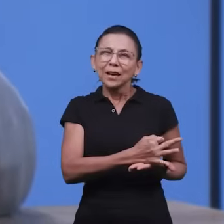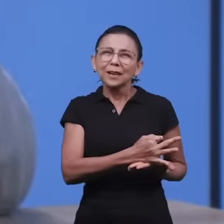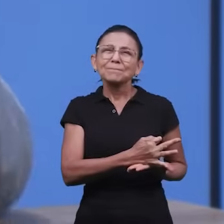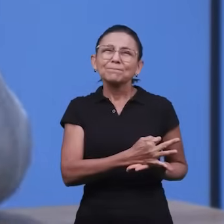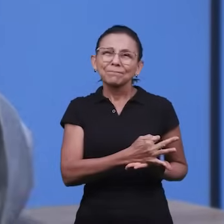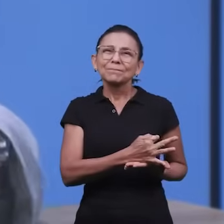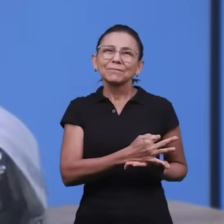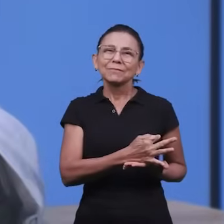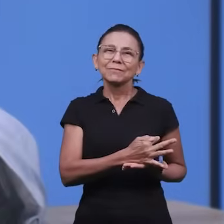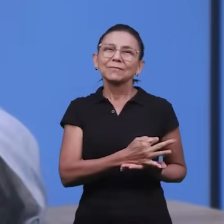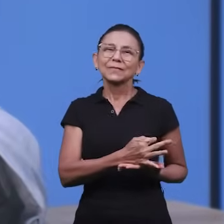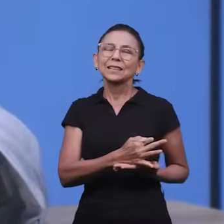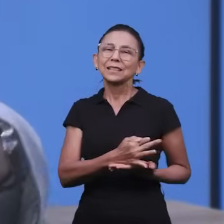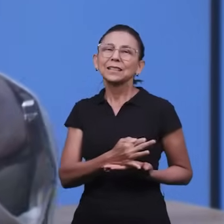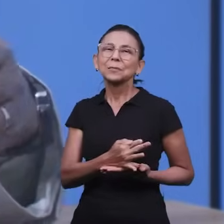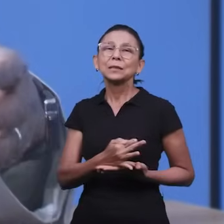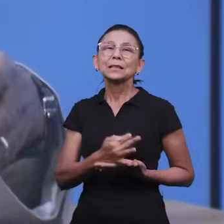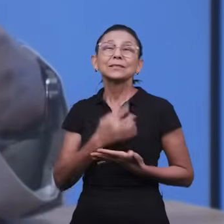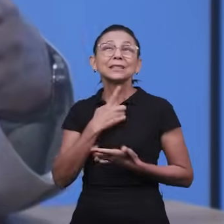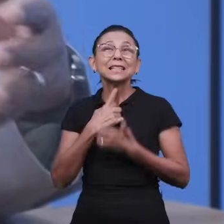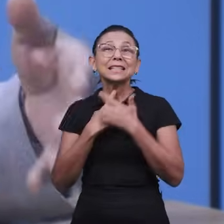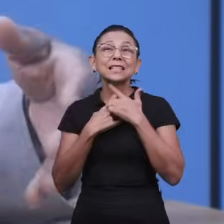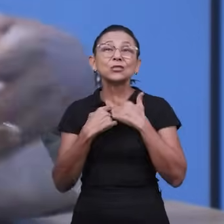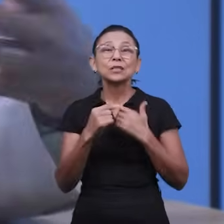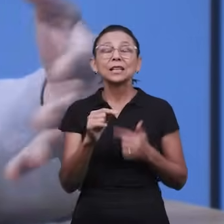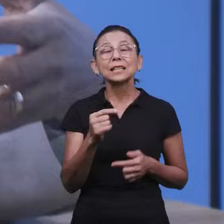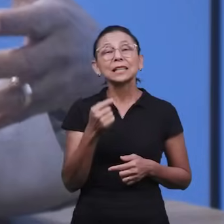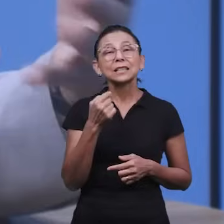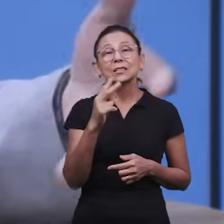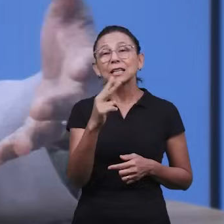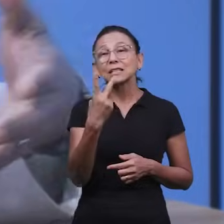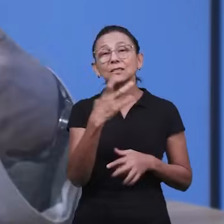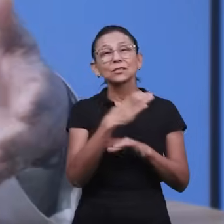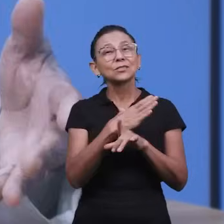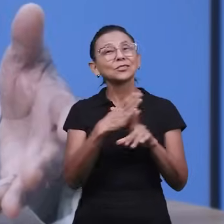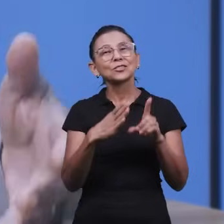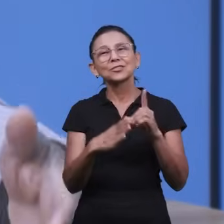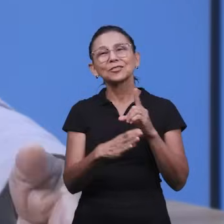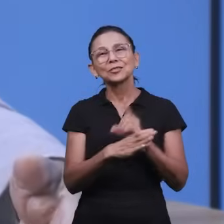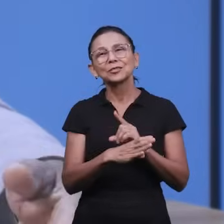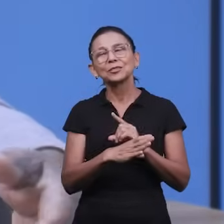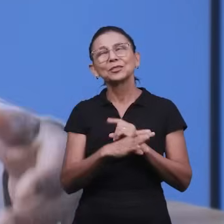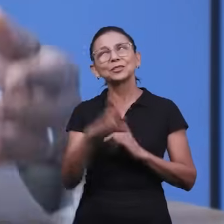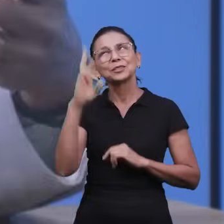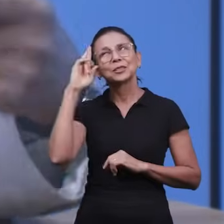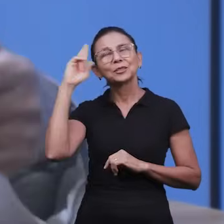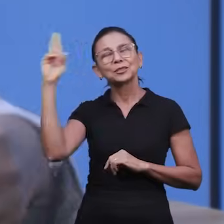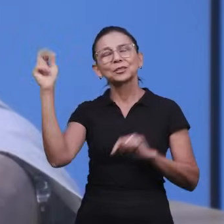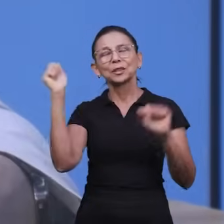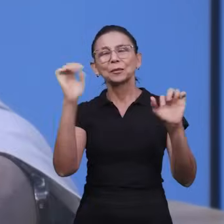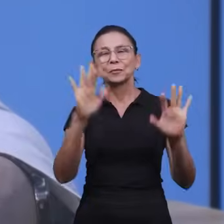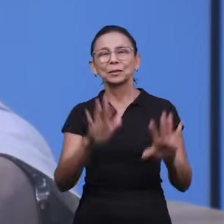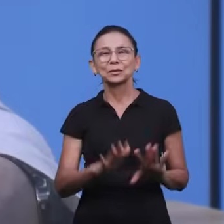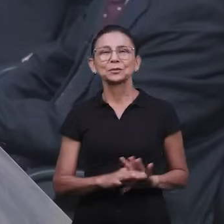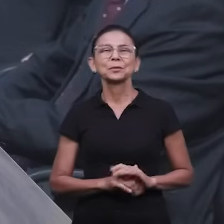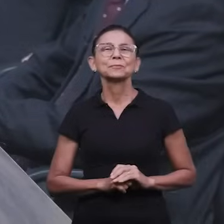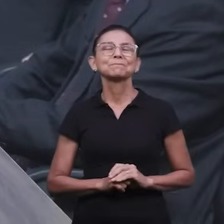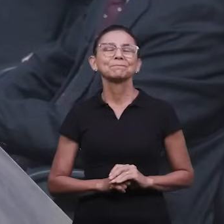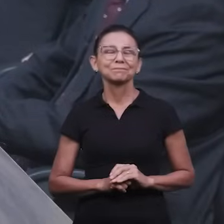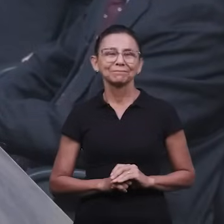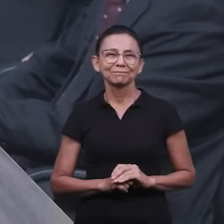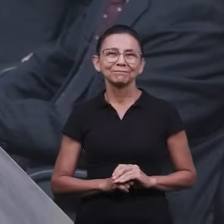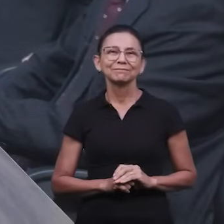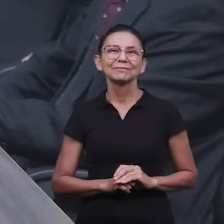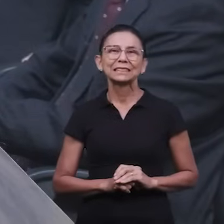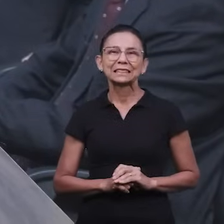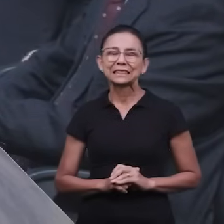ela colocou o coração de poder assistir os cultos, a única coisa que ela tinha para assistir os cultos, o Senhor abriu as portas e o nome do Senhor